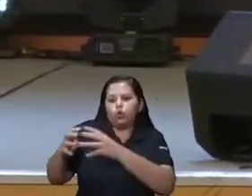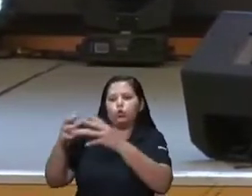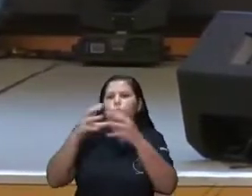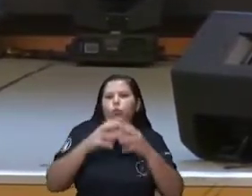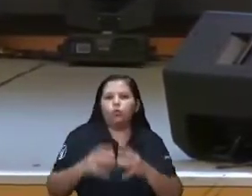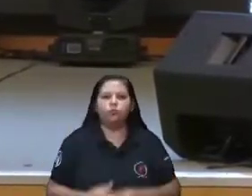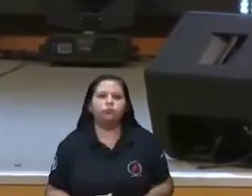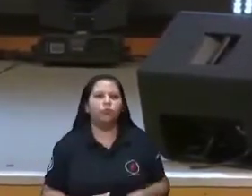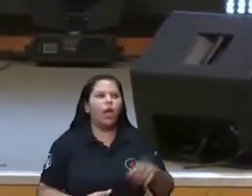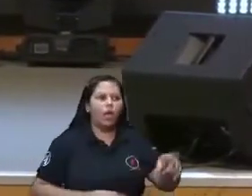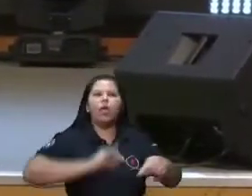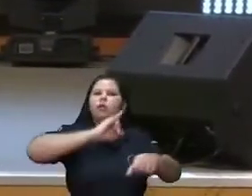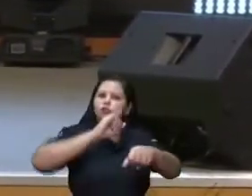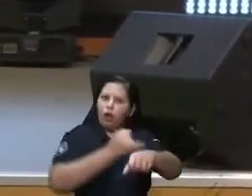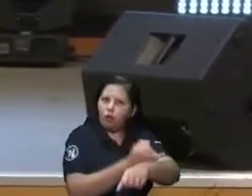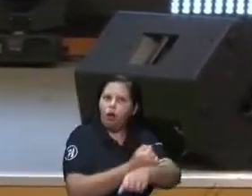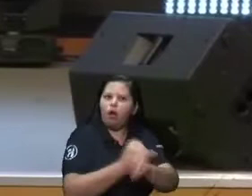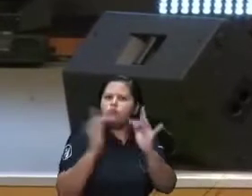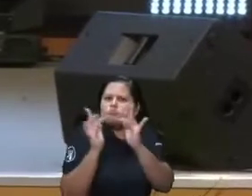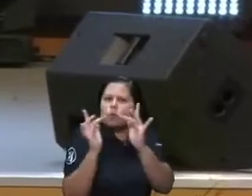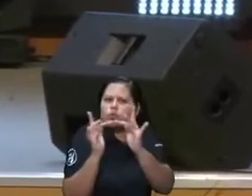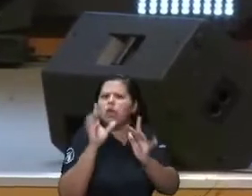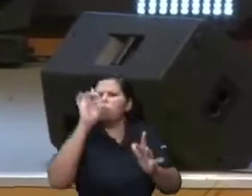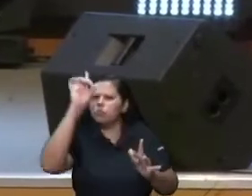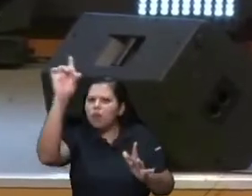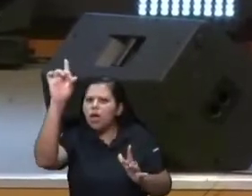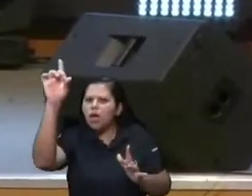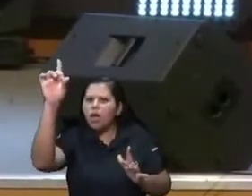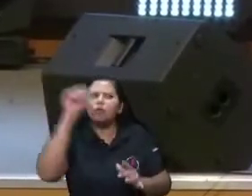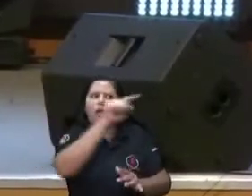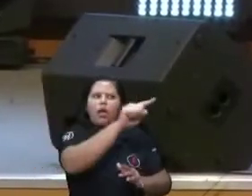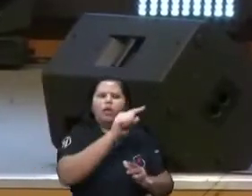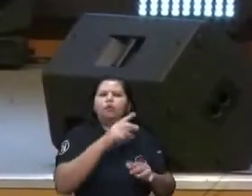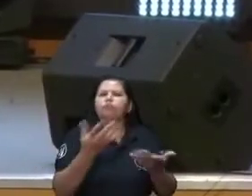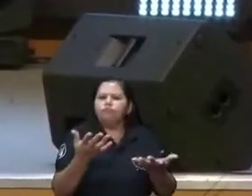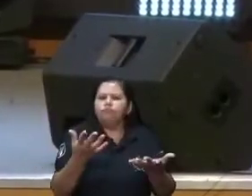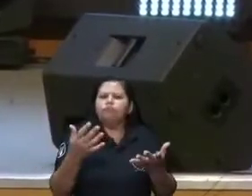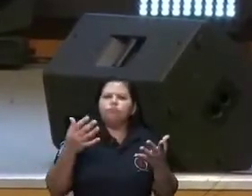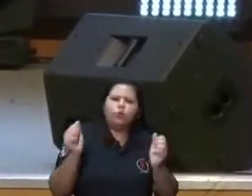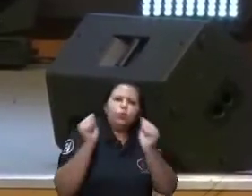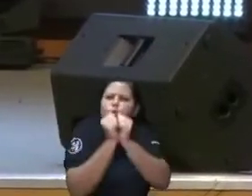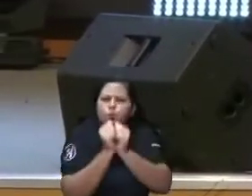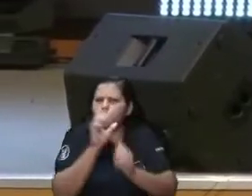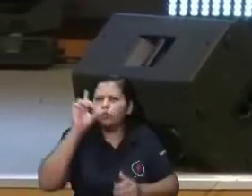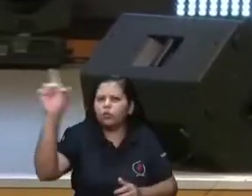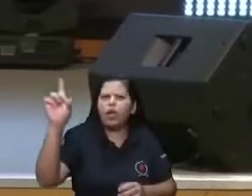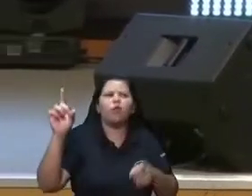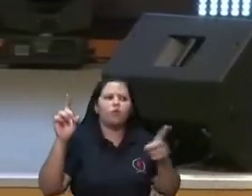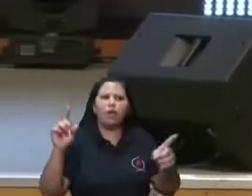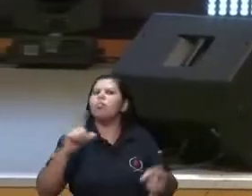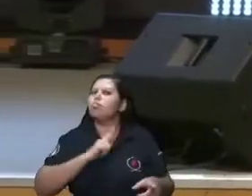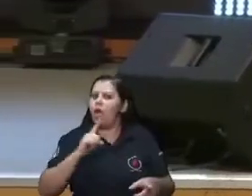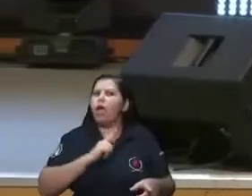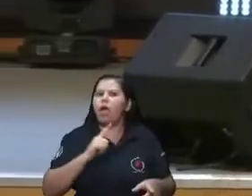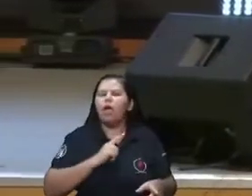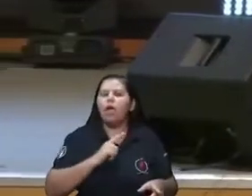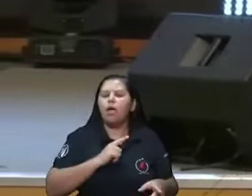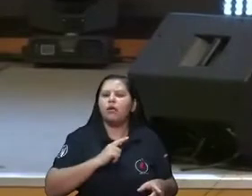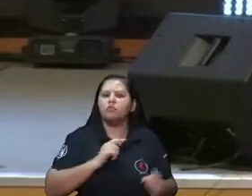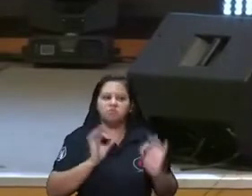espiritualidade? Tem. Ele tem um nível de intimidade? Tem. Ele tem um nível